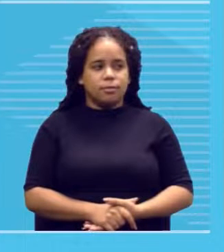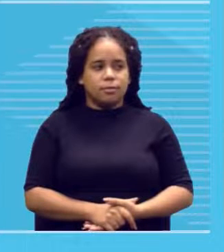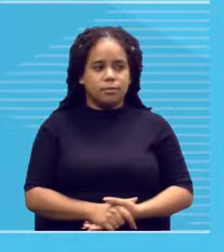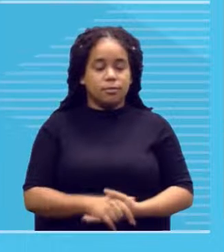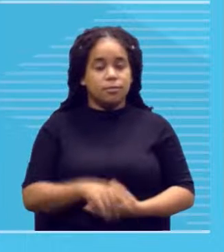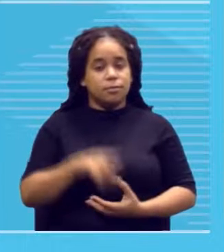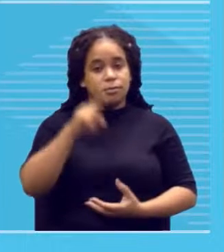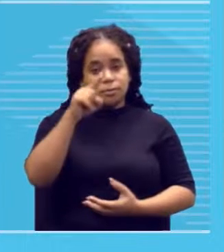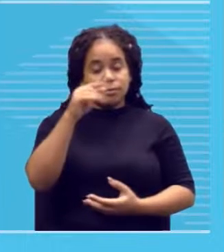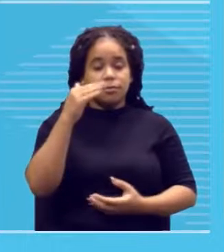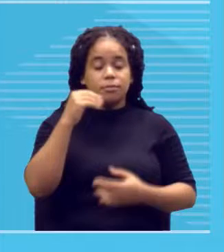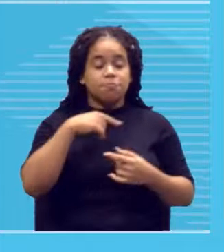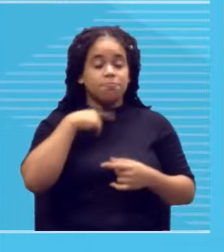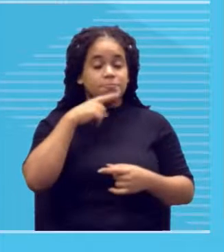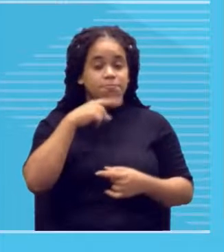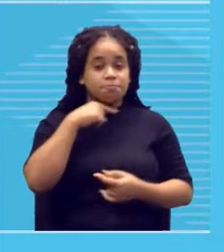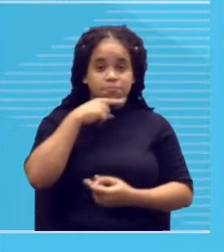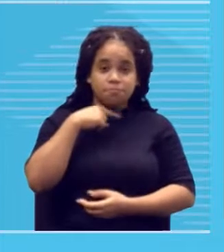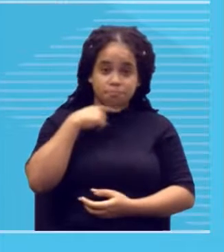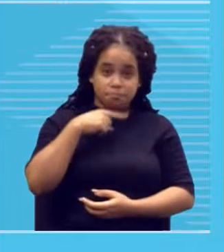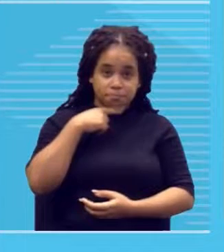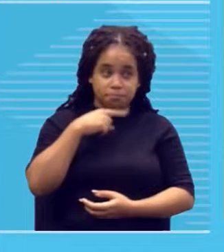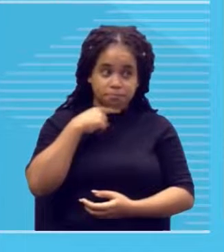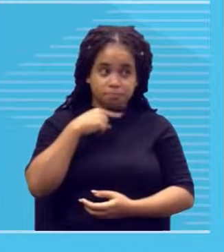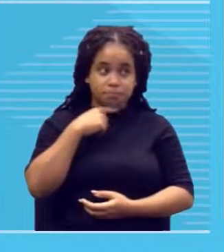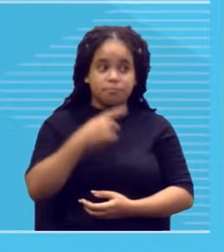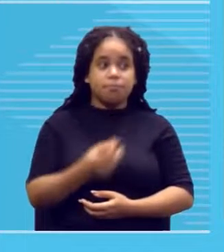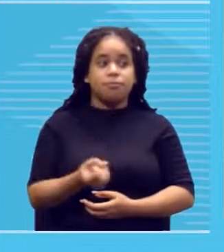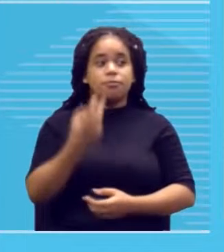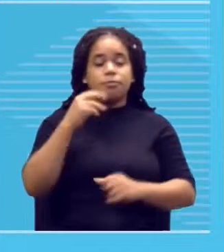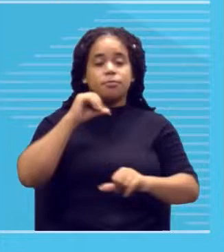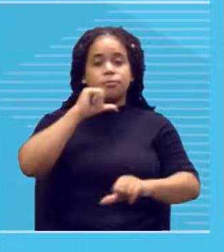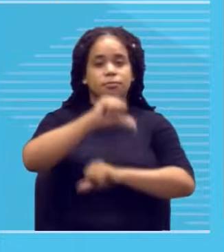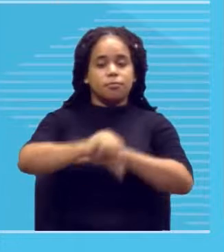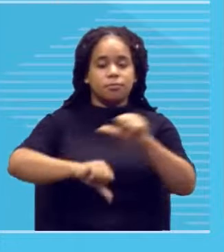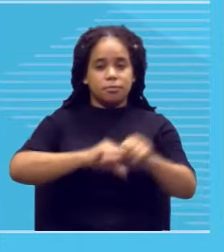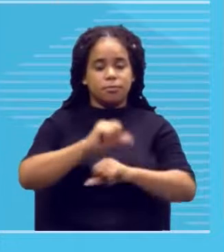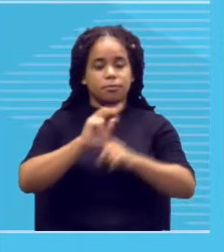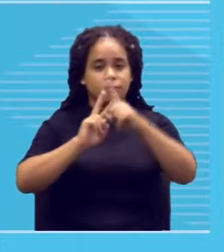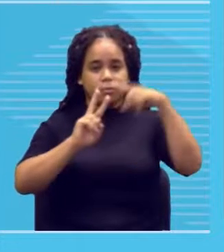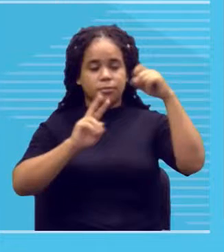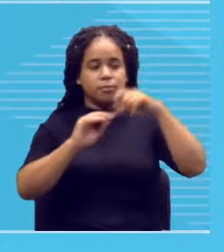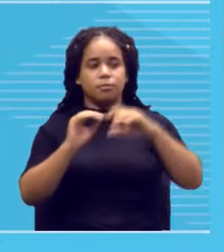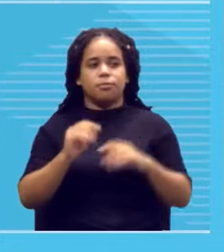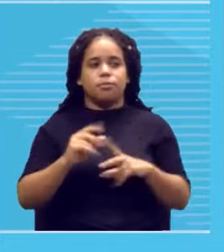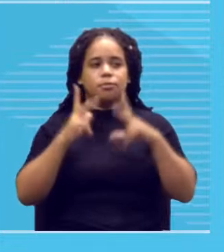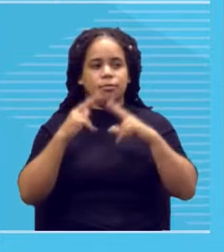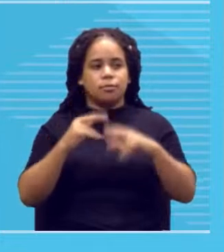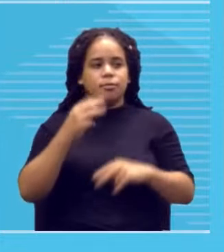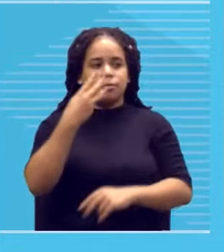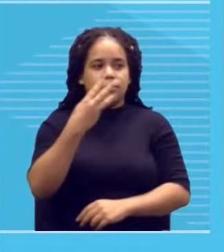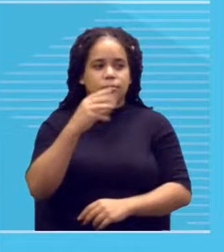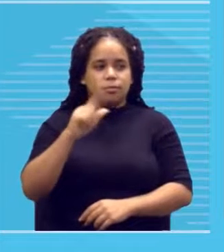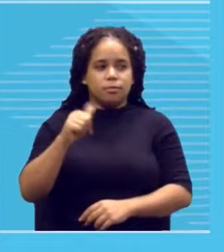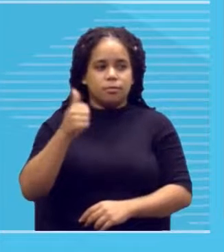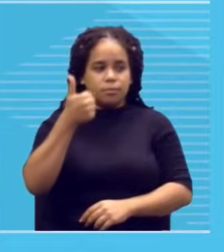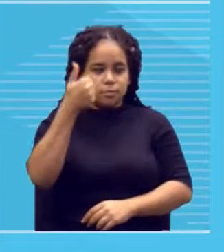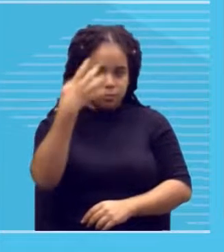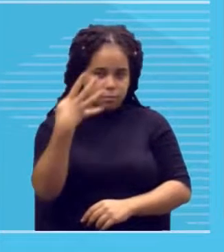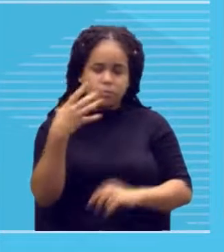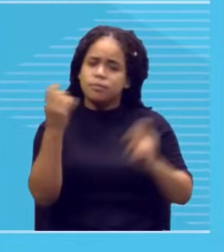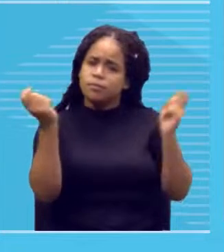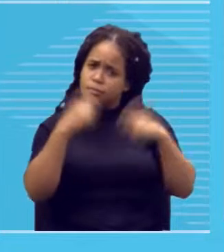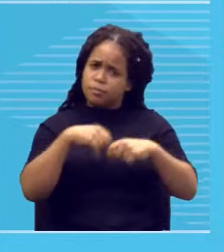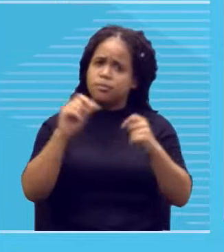você não satisfeito vou substituir o pi por 3,14 você pode fazer isso sim